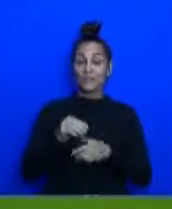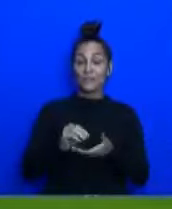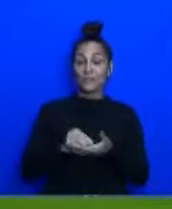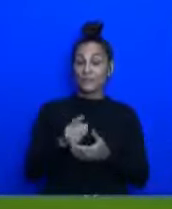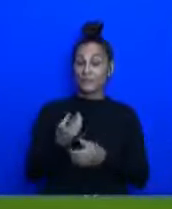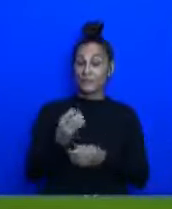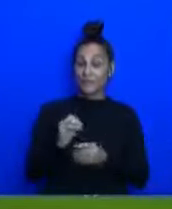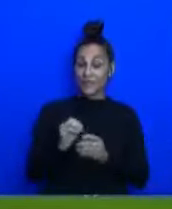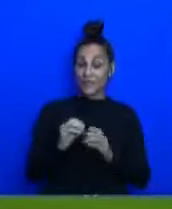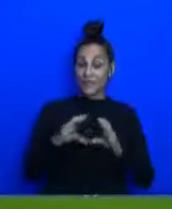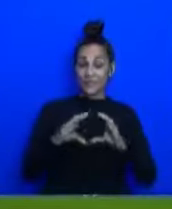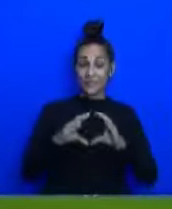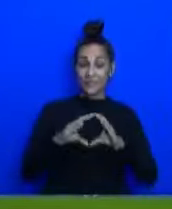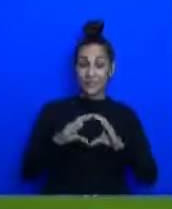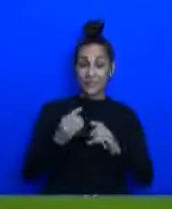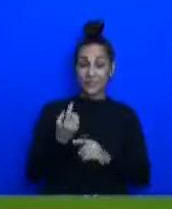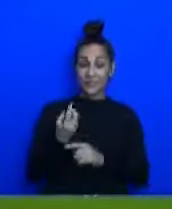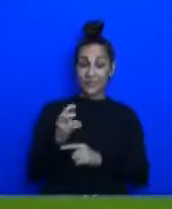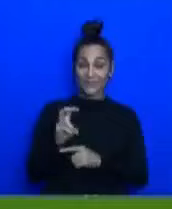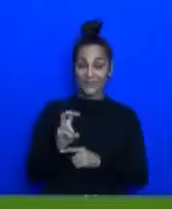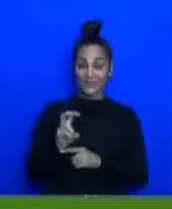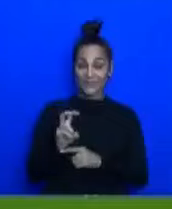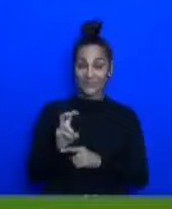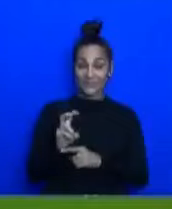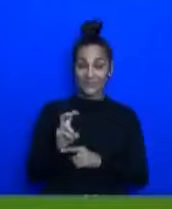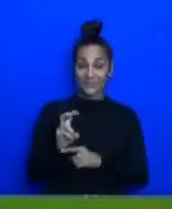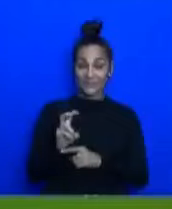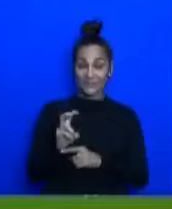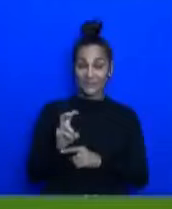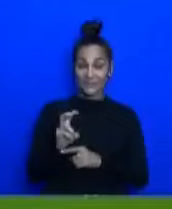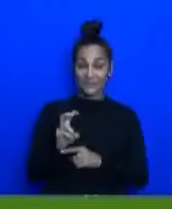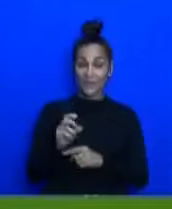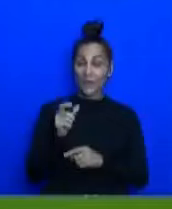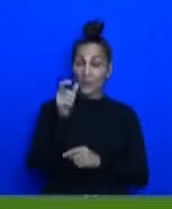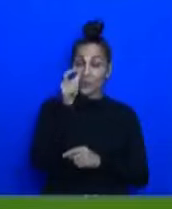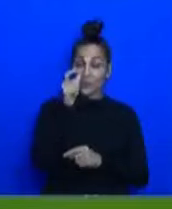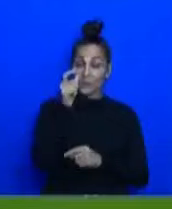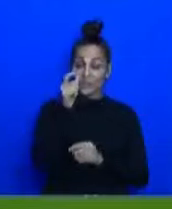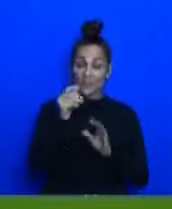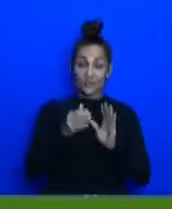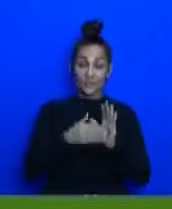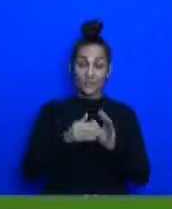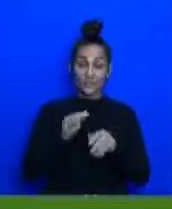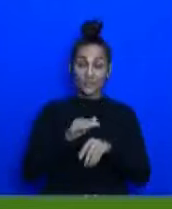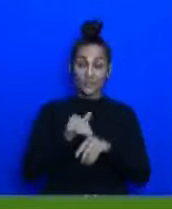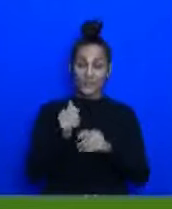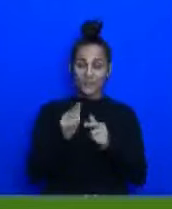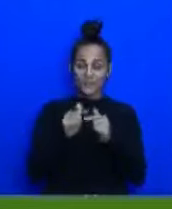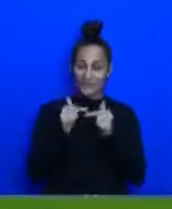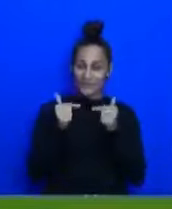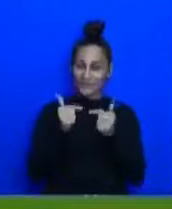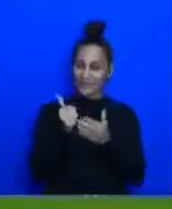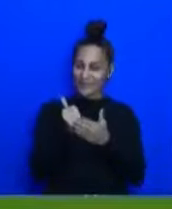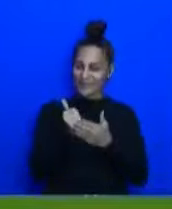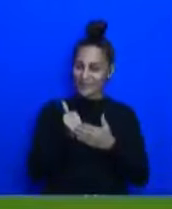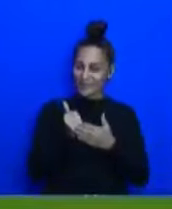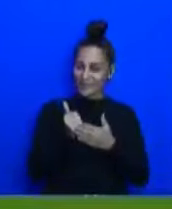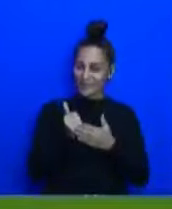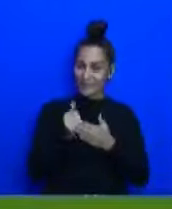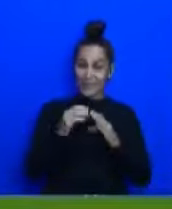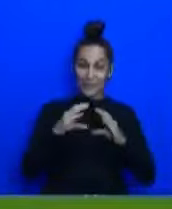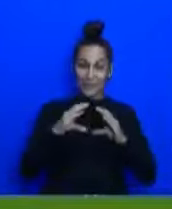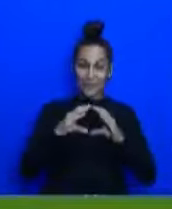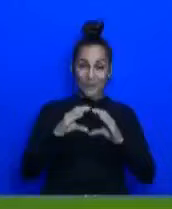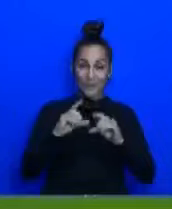ainda. Sorteado agora o número 15. Número 15. Confira a sua aposta aí. Chame a sorte. Chame a sorte que ela vem.